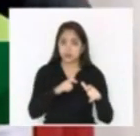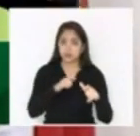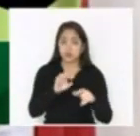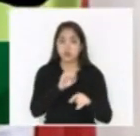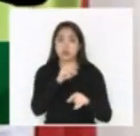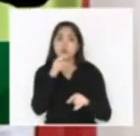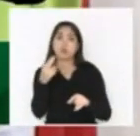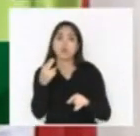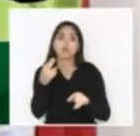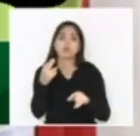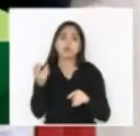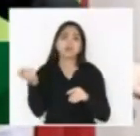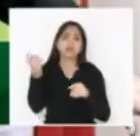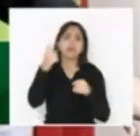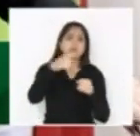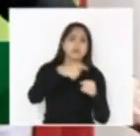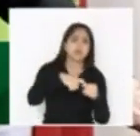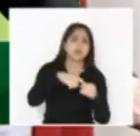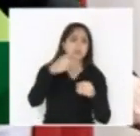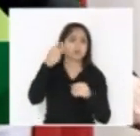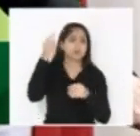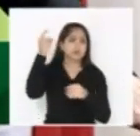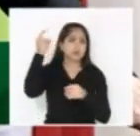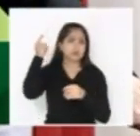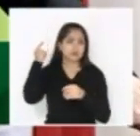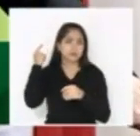vamos voltar ao tempo do beijamão,